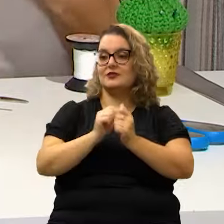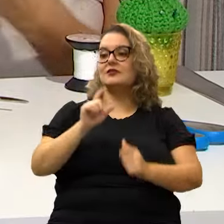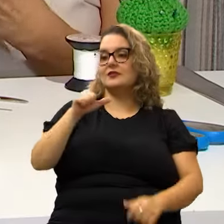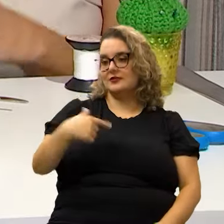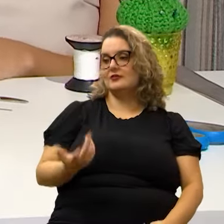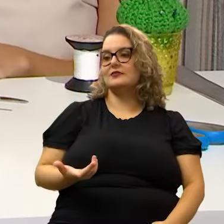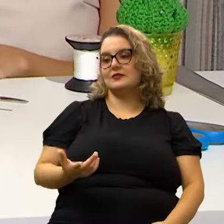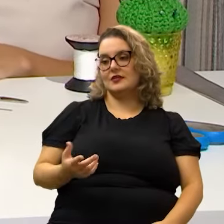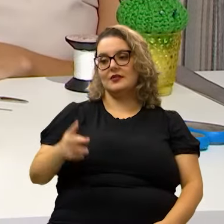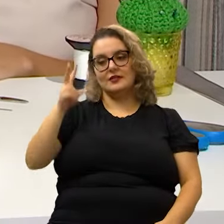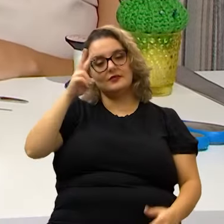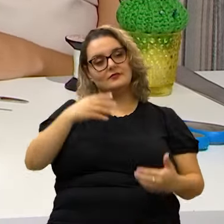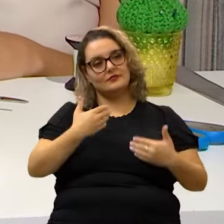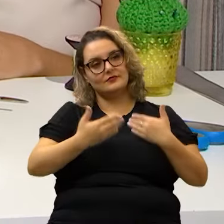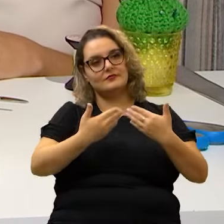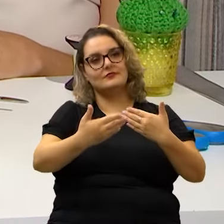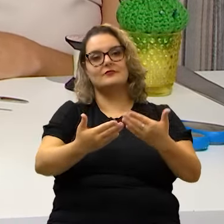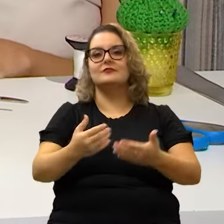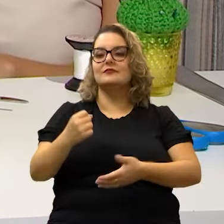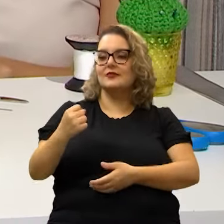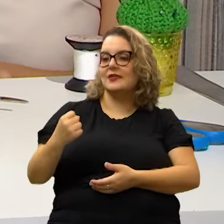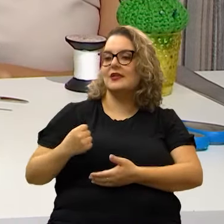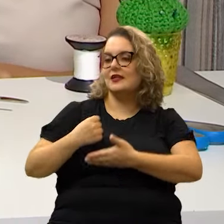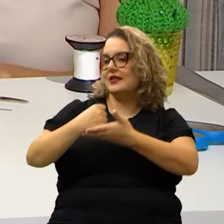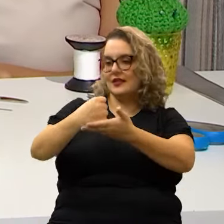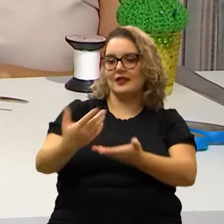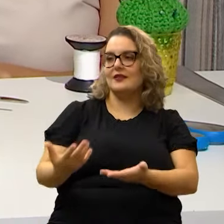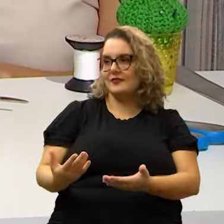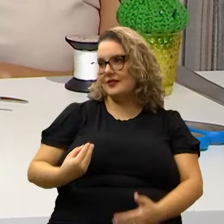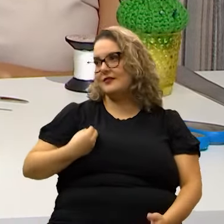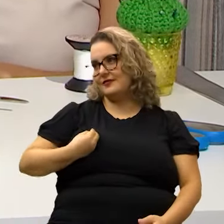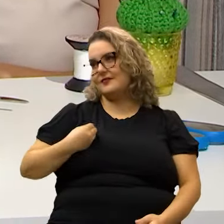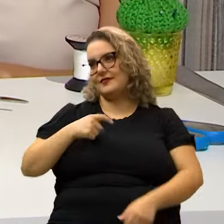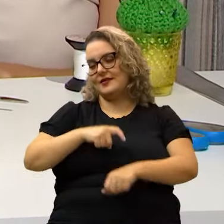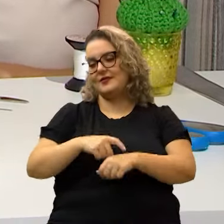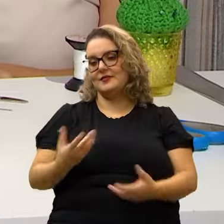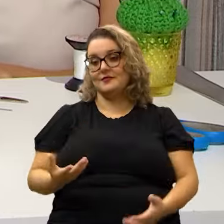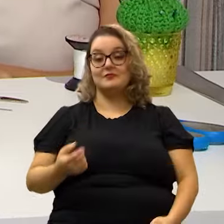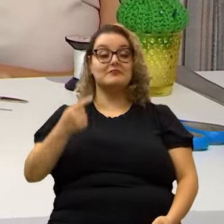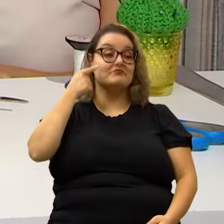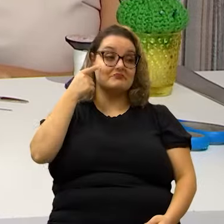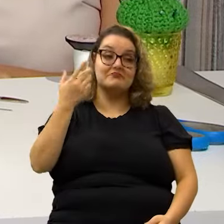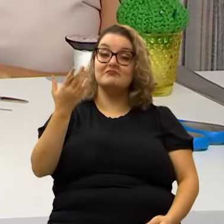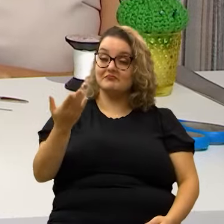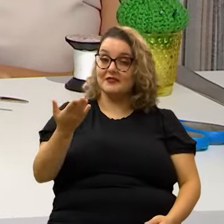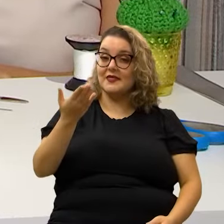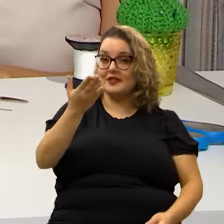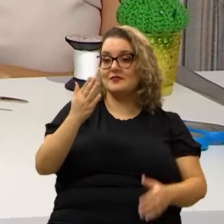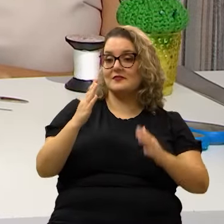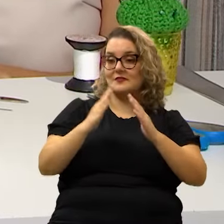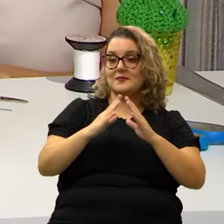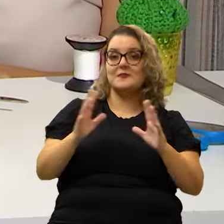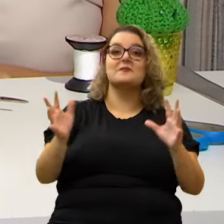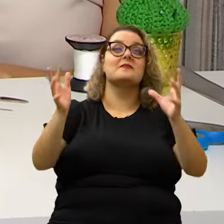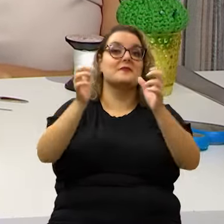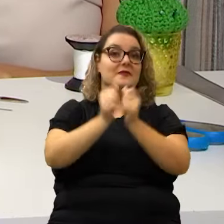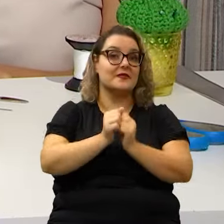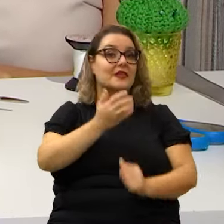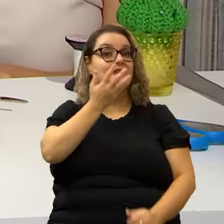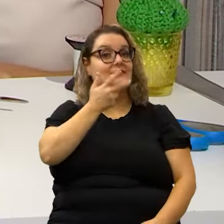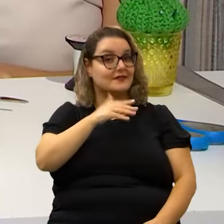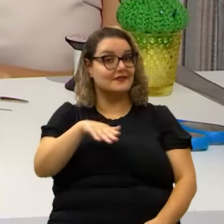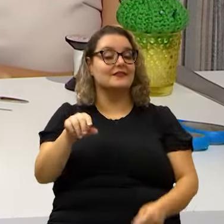depois levar isso de recordação para casa, para lembrar daquele momento que elas viveram juntas. Tá aí uma ideia para você de casa, reunir a